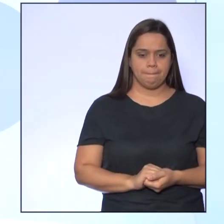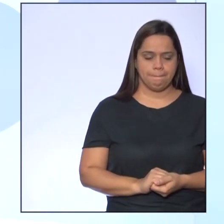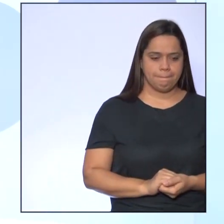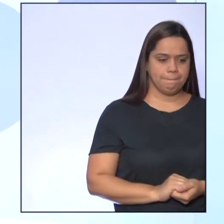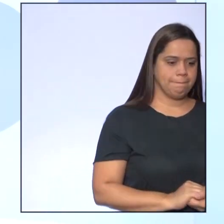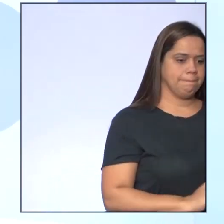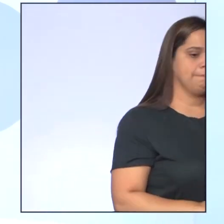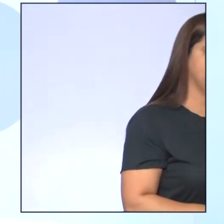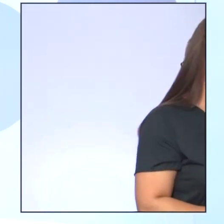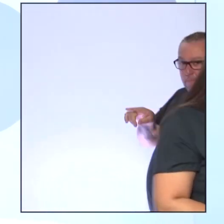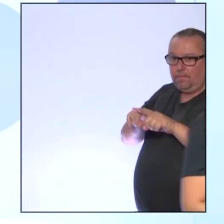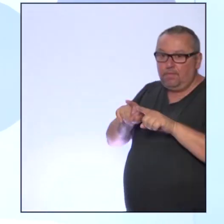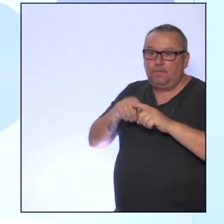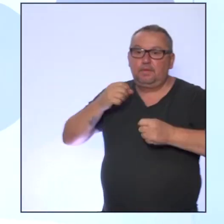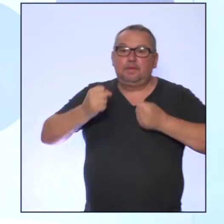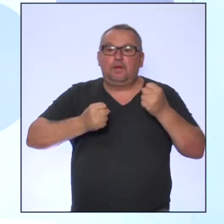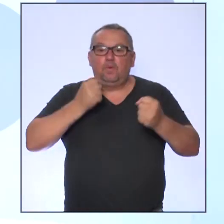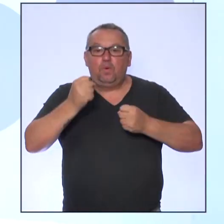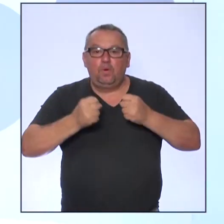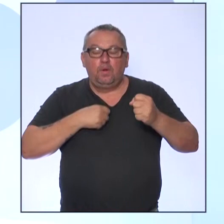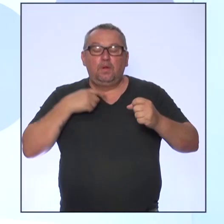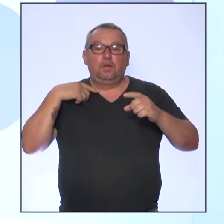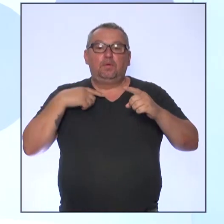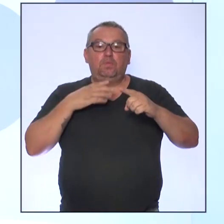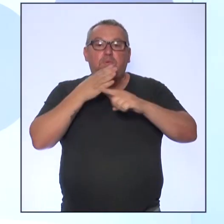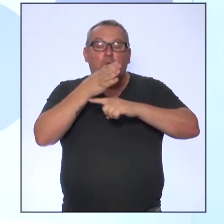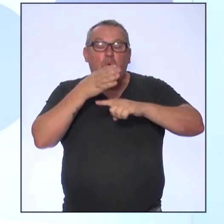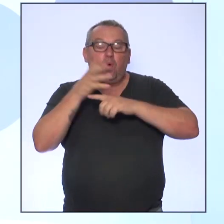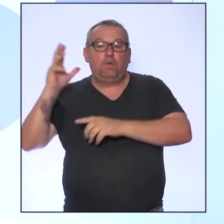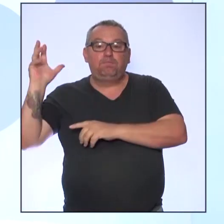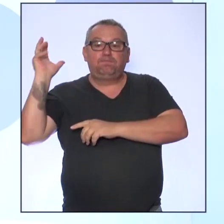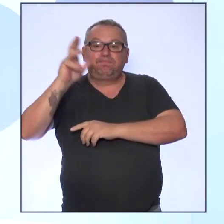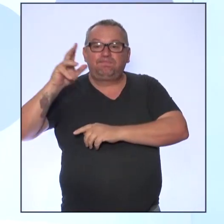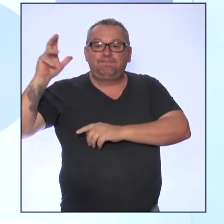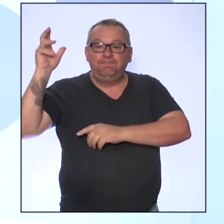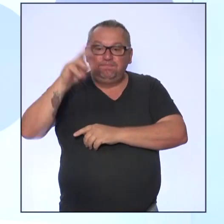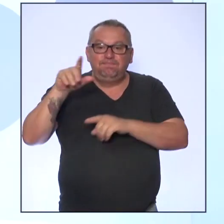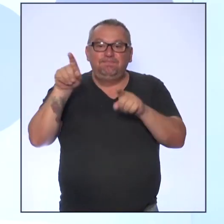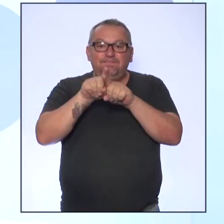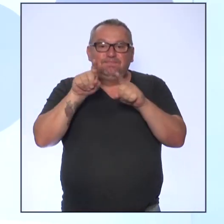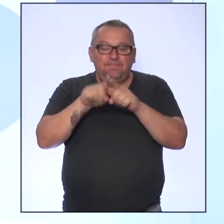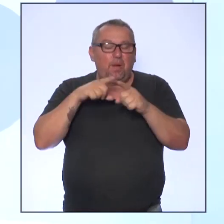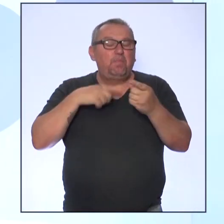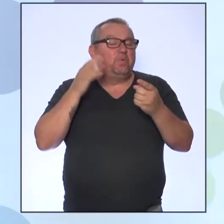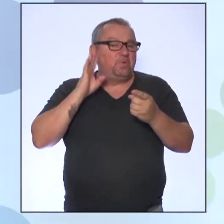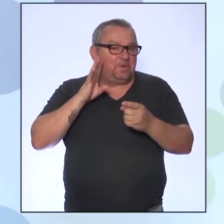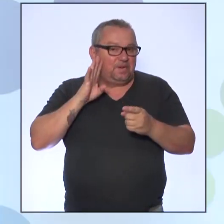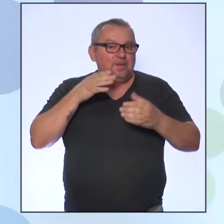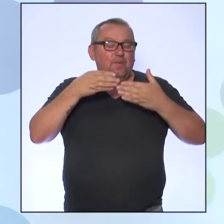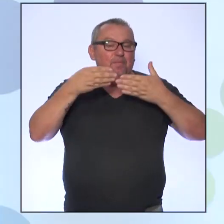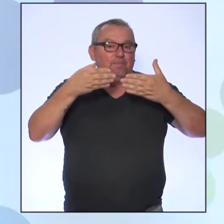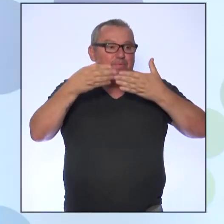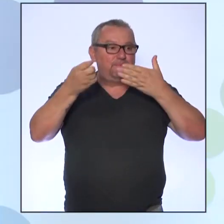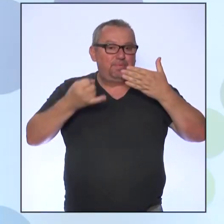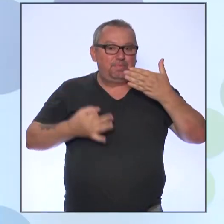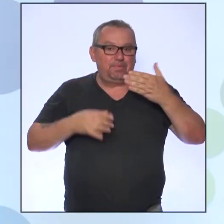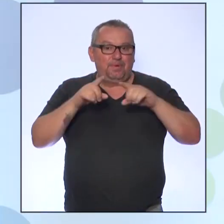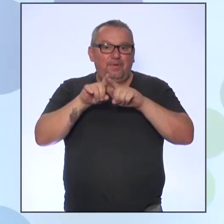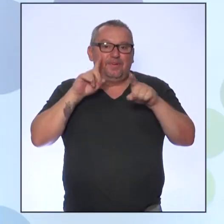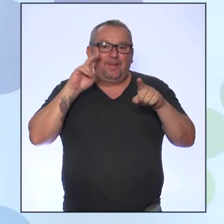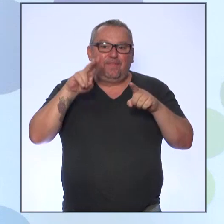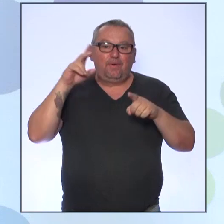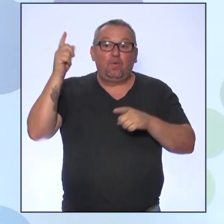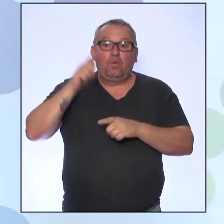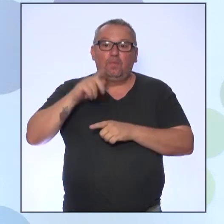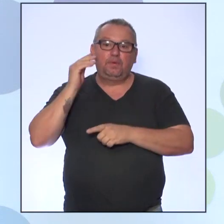do obstáculo, do atletismo, do handball. Tá bem legal a integração aqui. Legal, vocês já estão no pontapé de